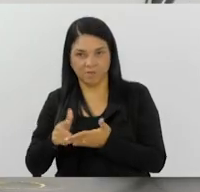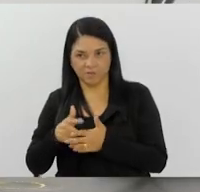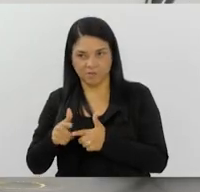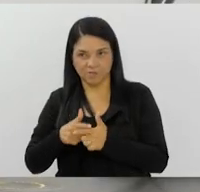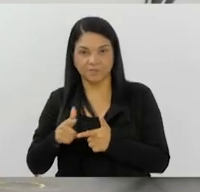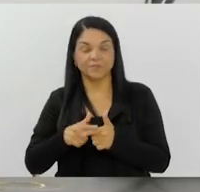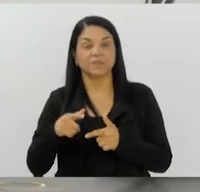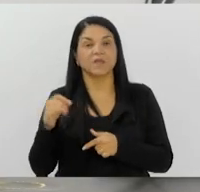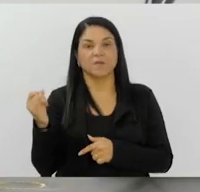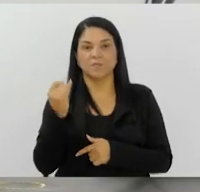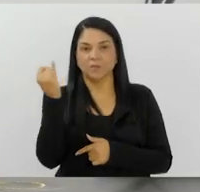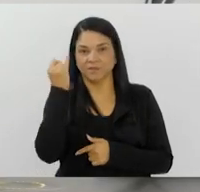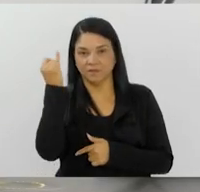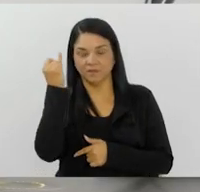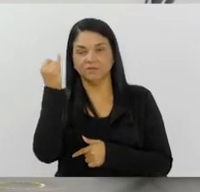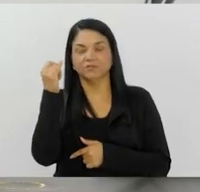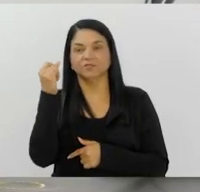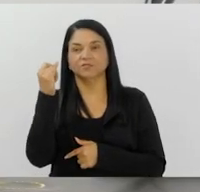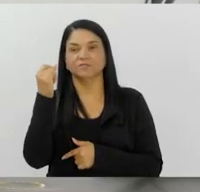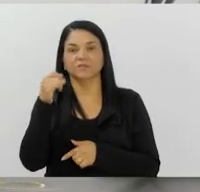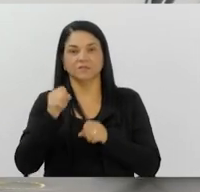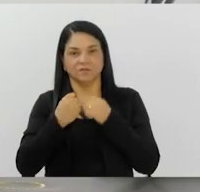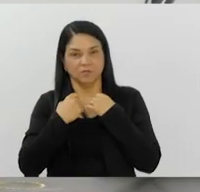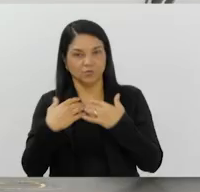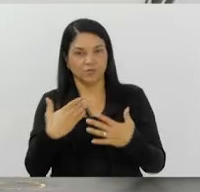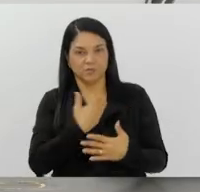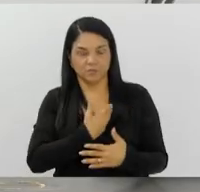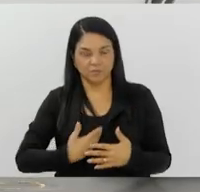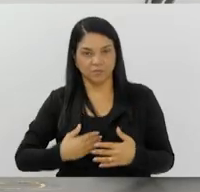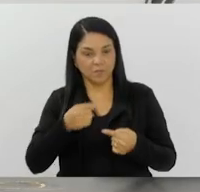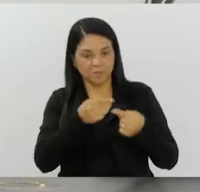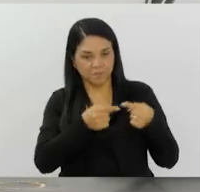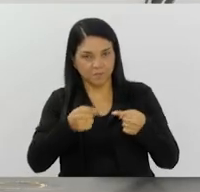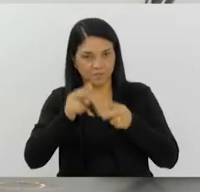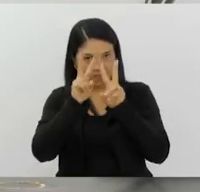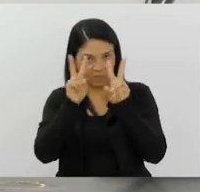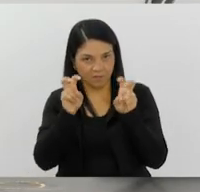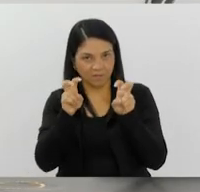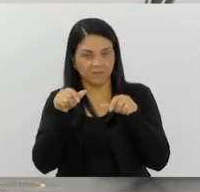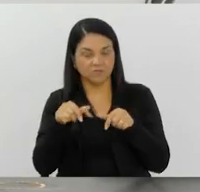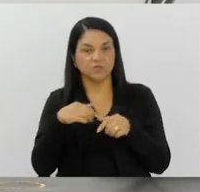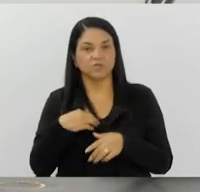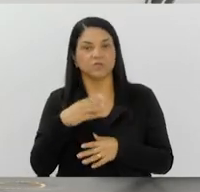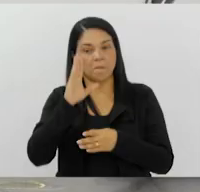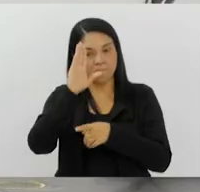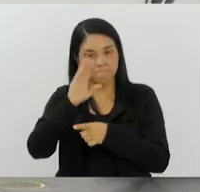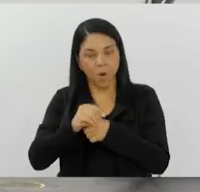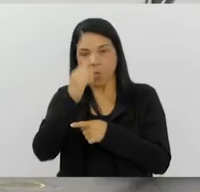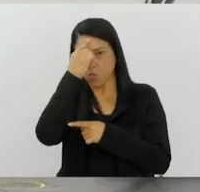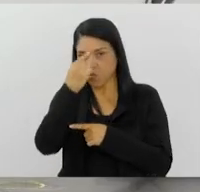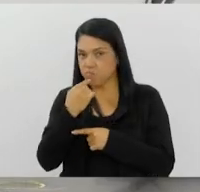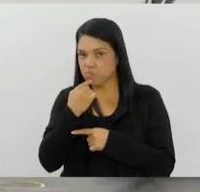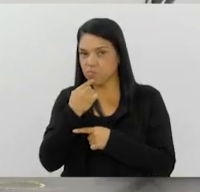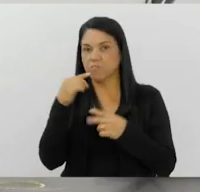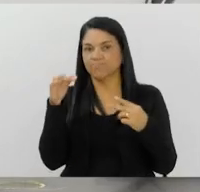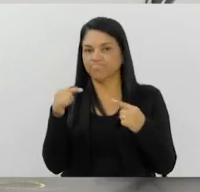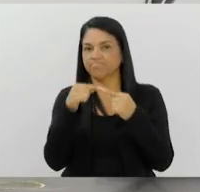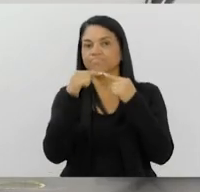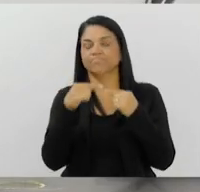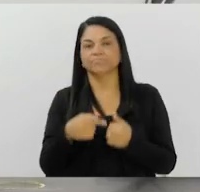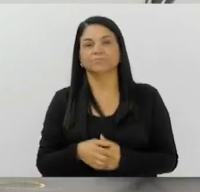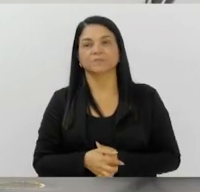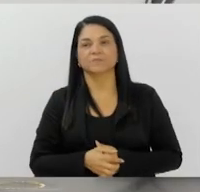bastante importante a essa audiência pública para debater esse tema eh de reconhecimento facial esse tema